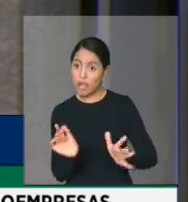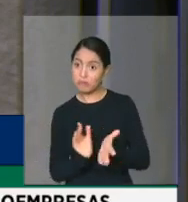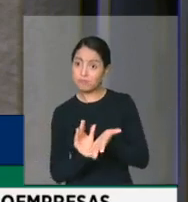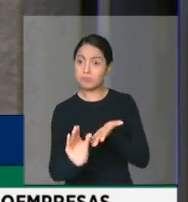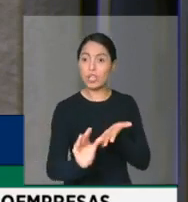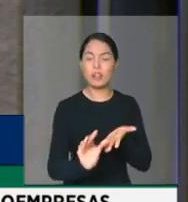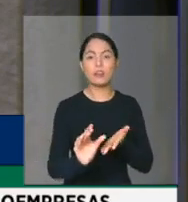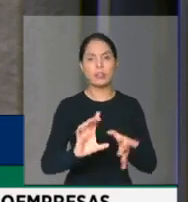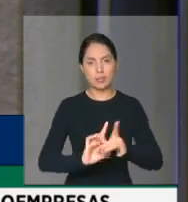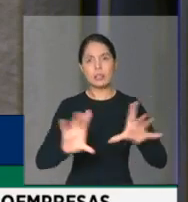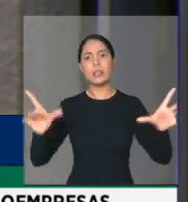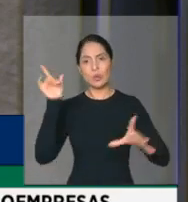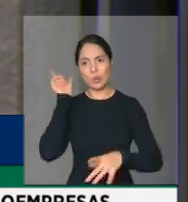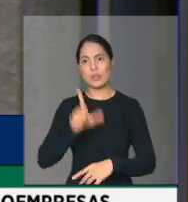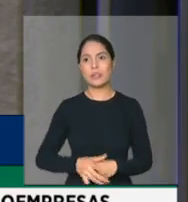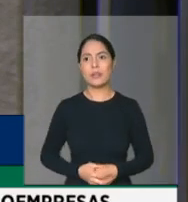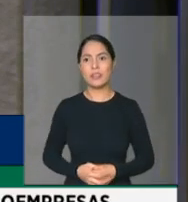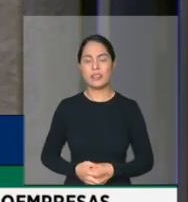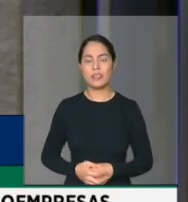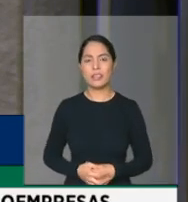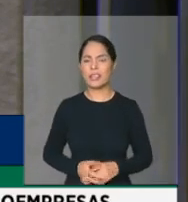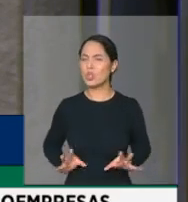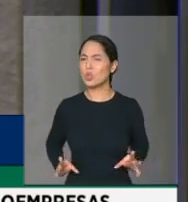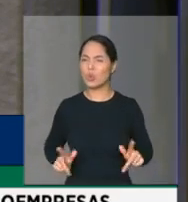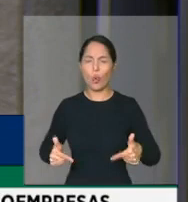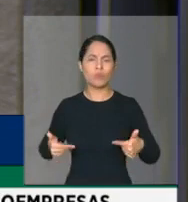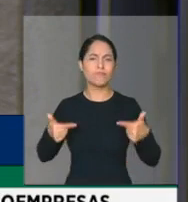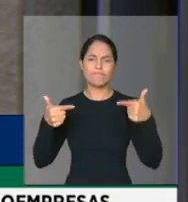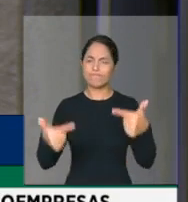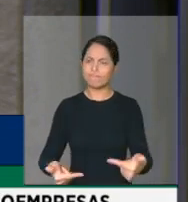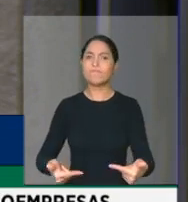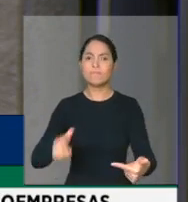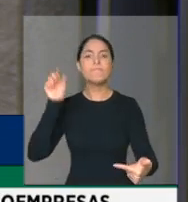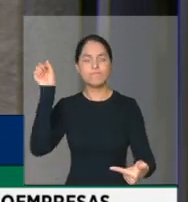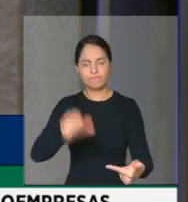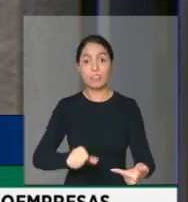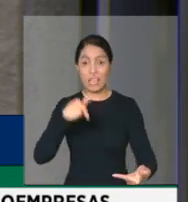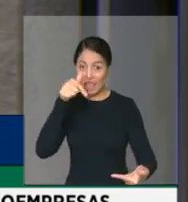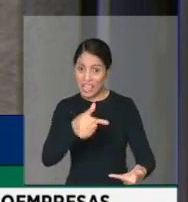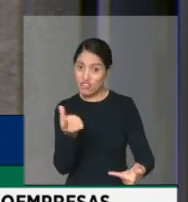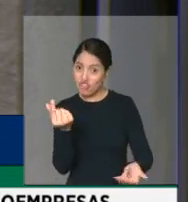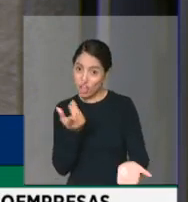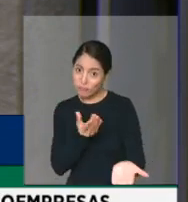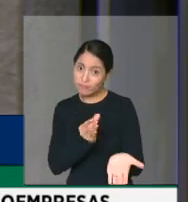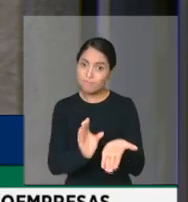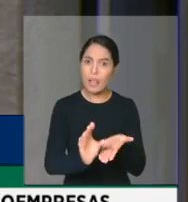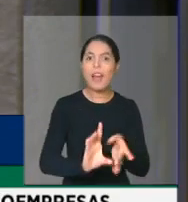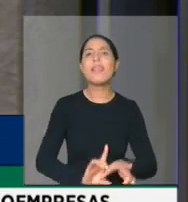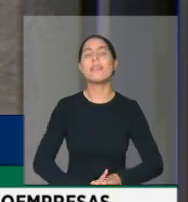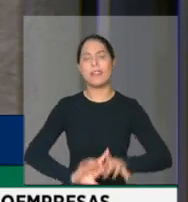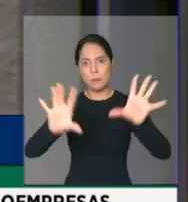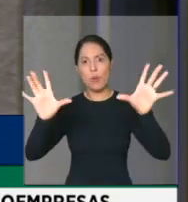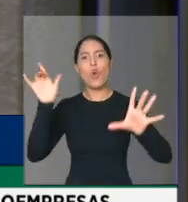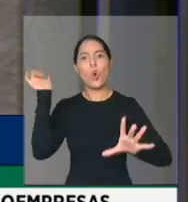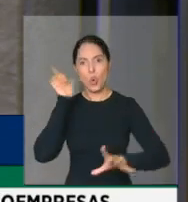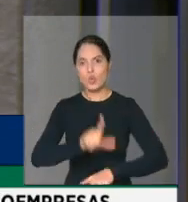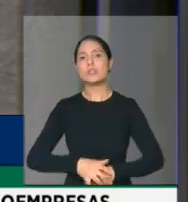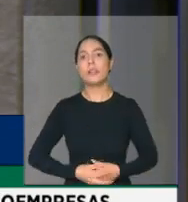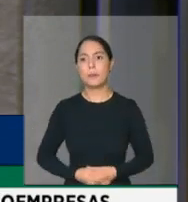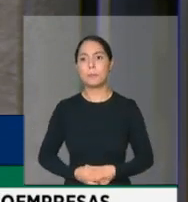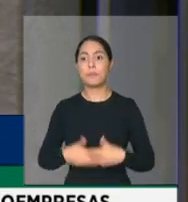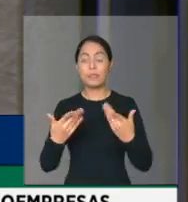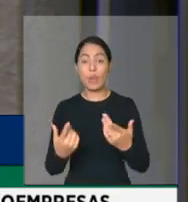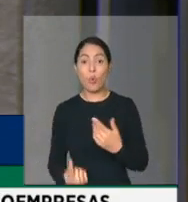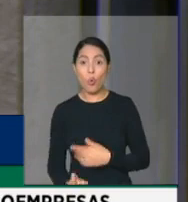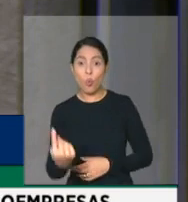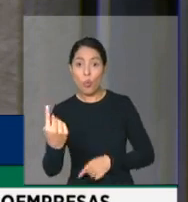foram tomadas aí para que nós possamos democratizar esse crédito. Essa linha das pequenas e microempresas, esse grupo, foi o